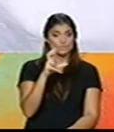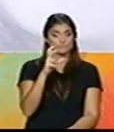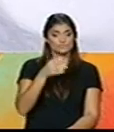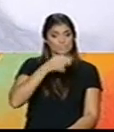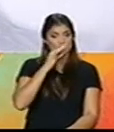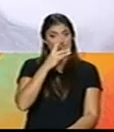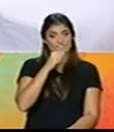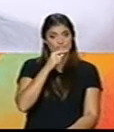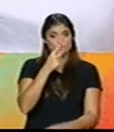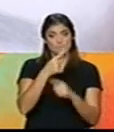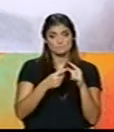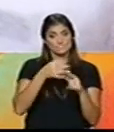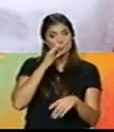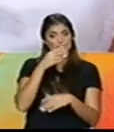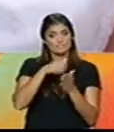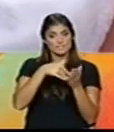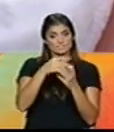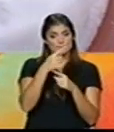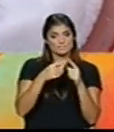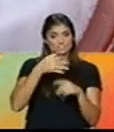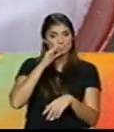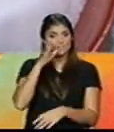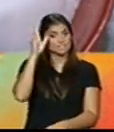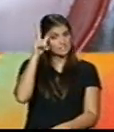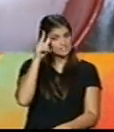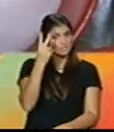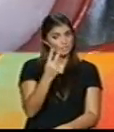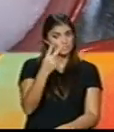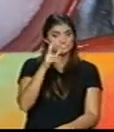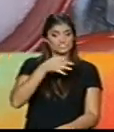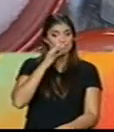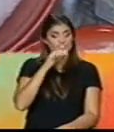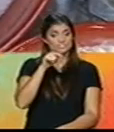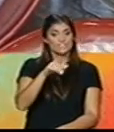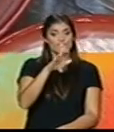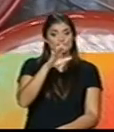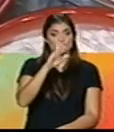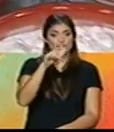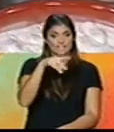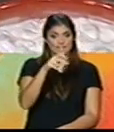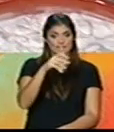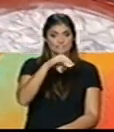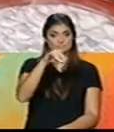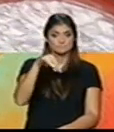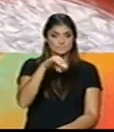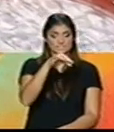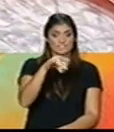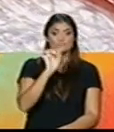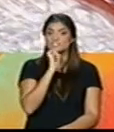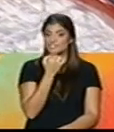2 ovos, 1 chávena de açúcar, 1/2 chávena de manteiga, 1/2 de leite, 2 chávenas de farinha, pitada indiscreta, lá está